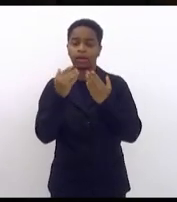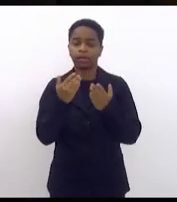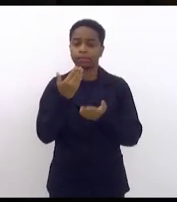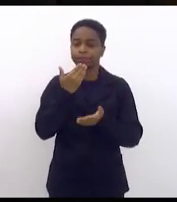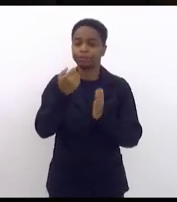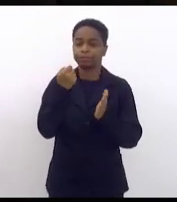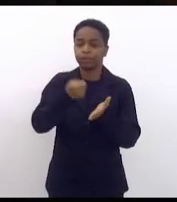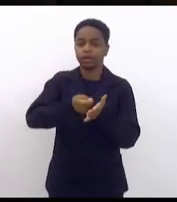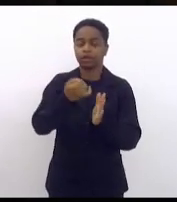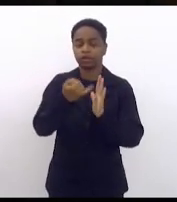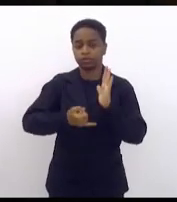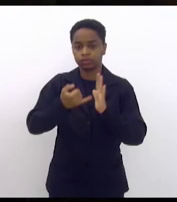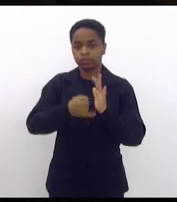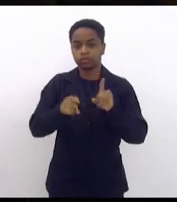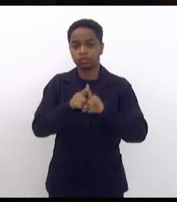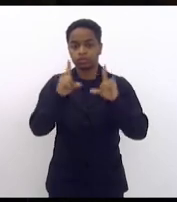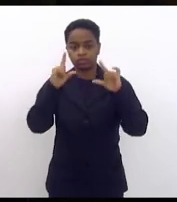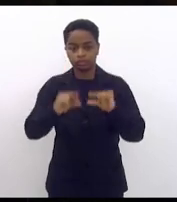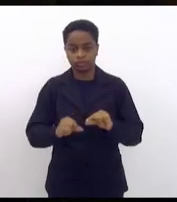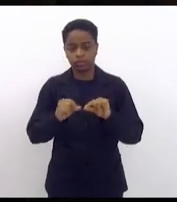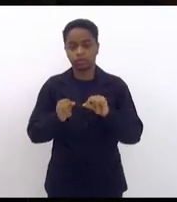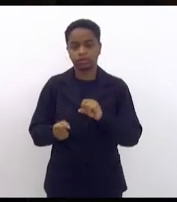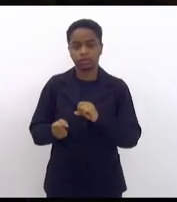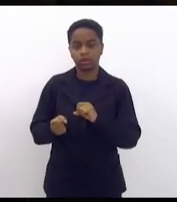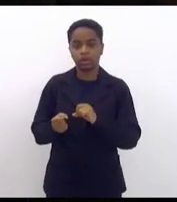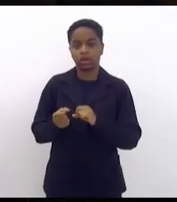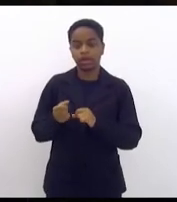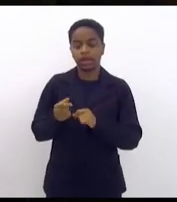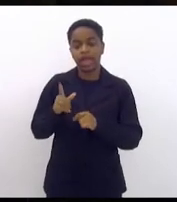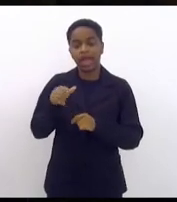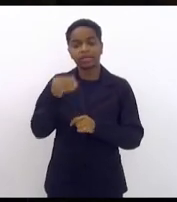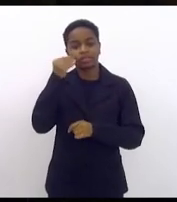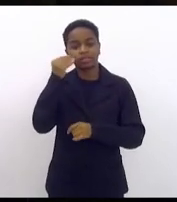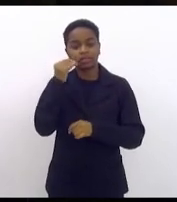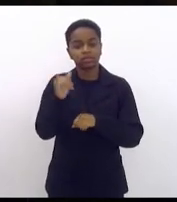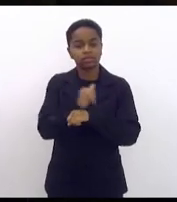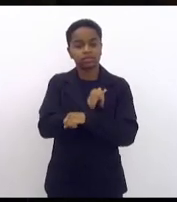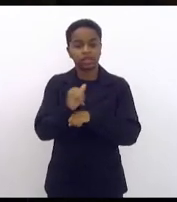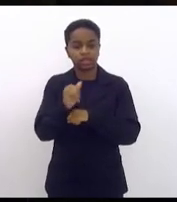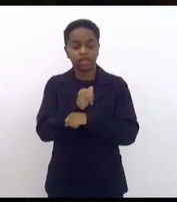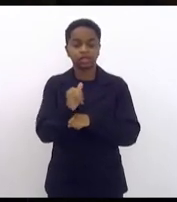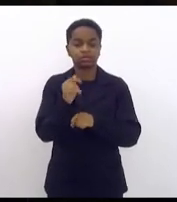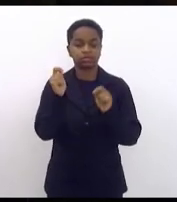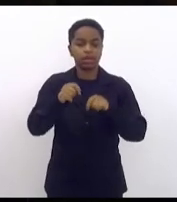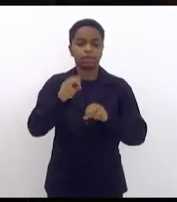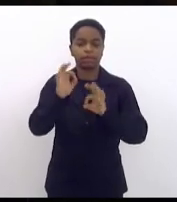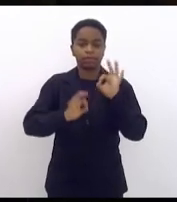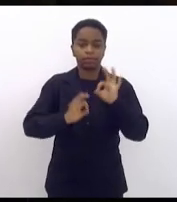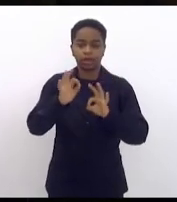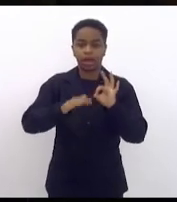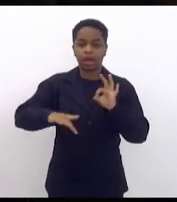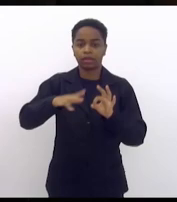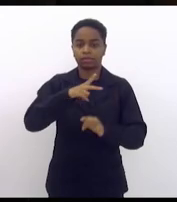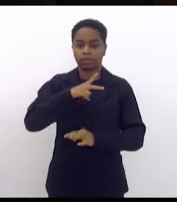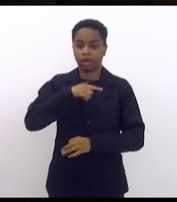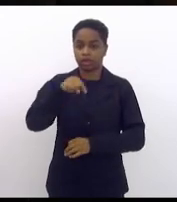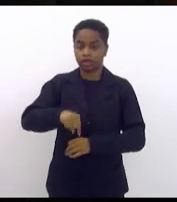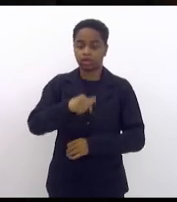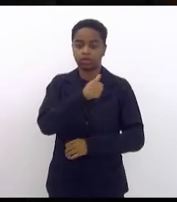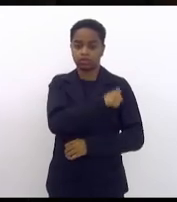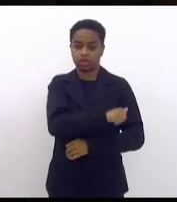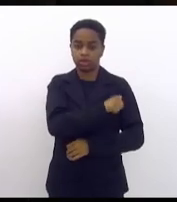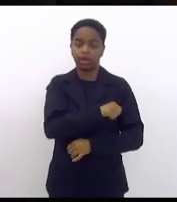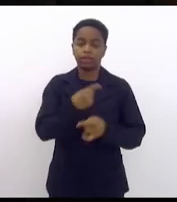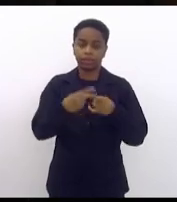subsídios, poderia, inclusive, ser uma estratégia de transição para preparar o setor privado do Rio de Janeiro para um período em que vai ter que ser